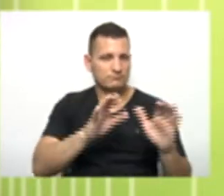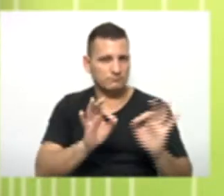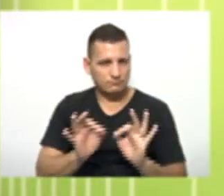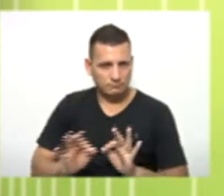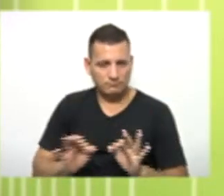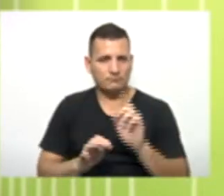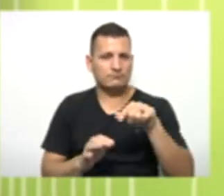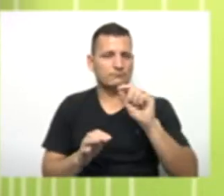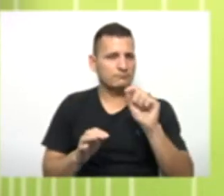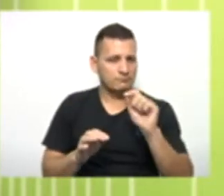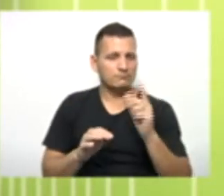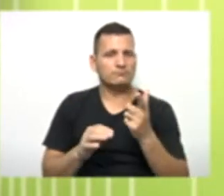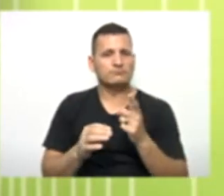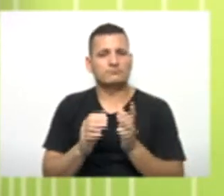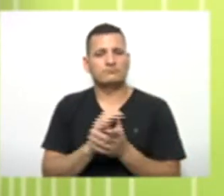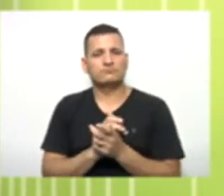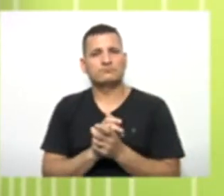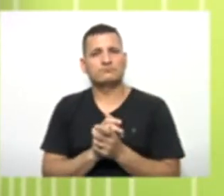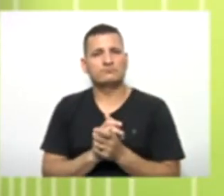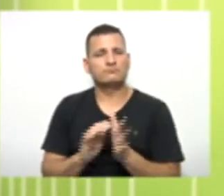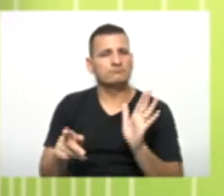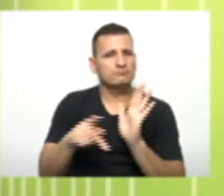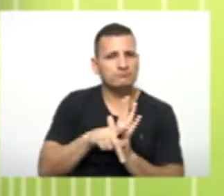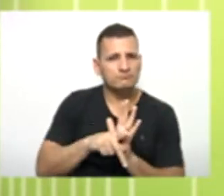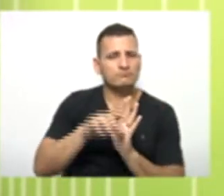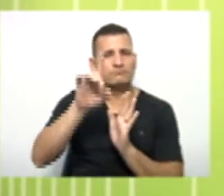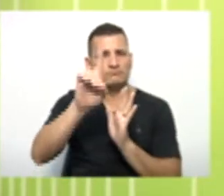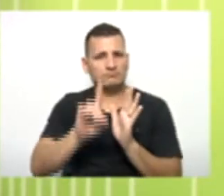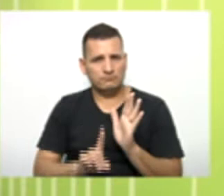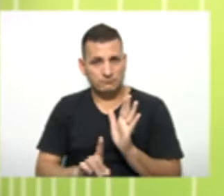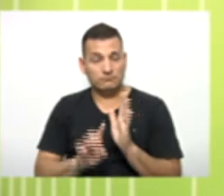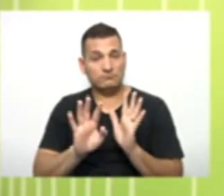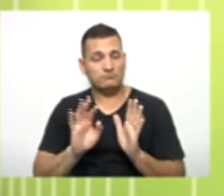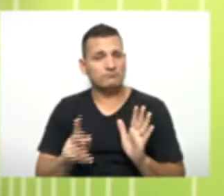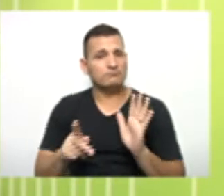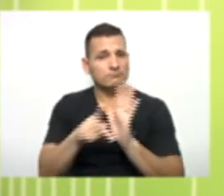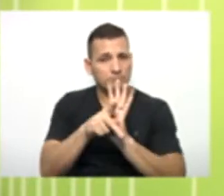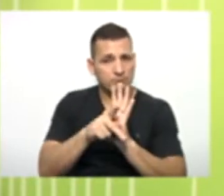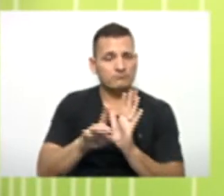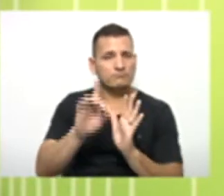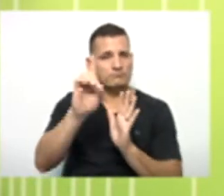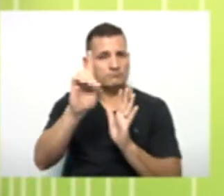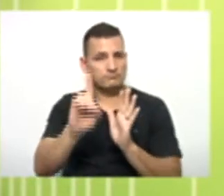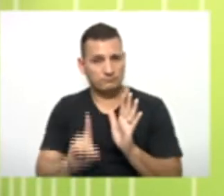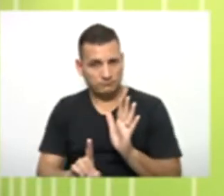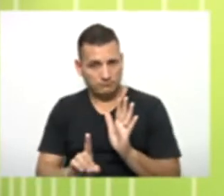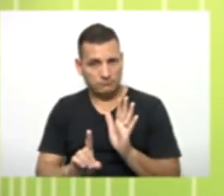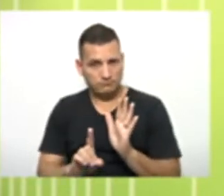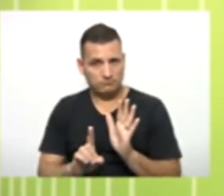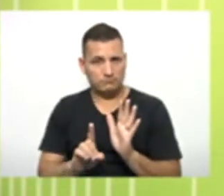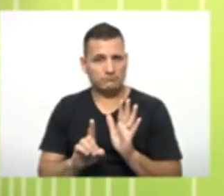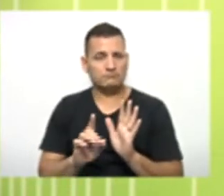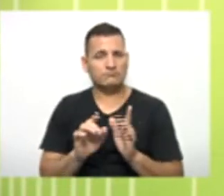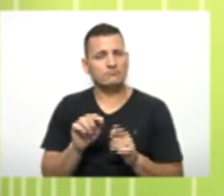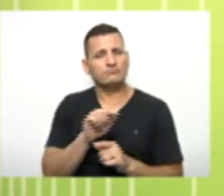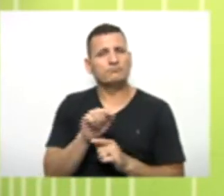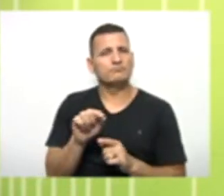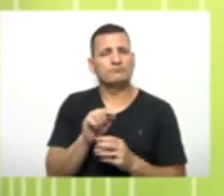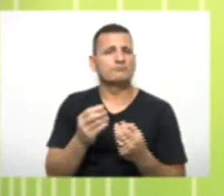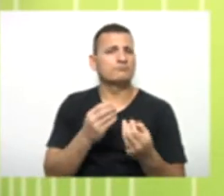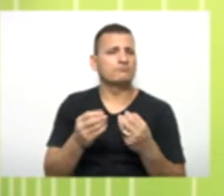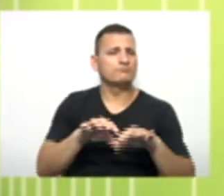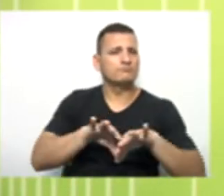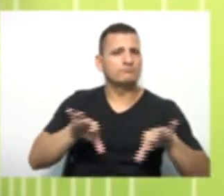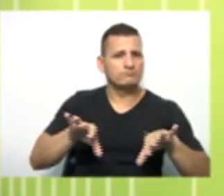quê? Os bens e os direitos, sendo que os bens e os direitos, eles se subdividem